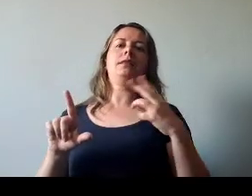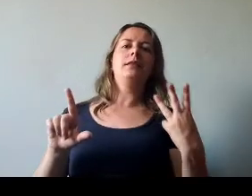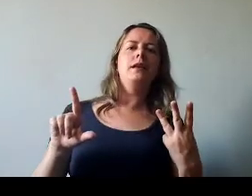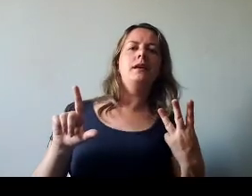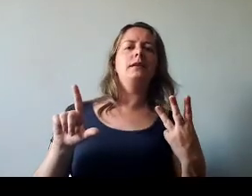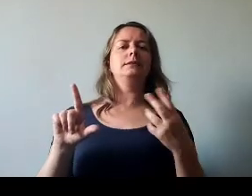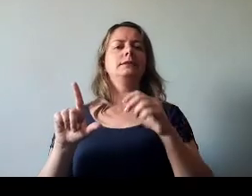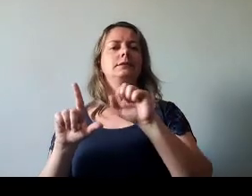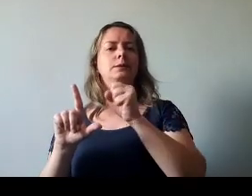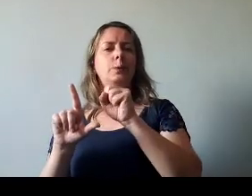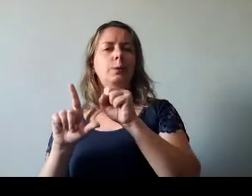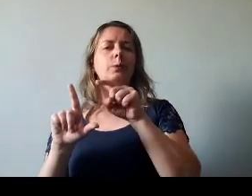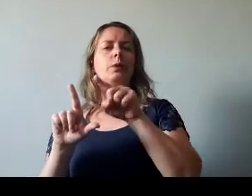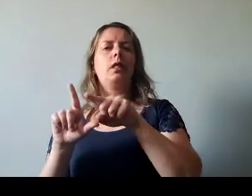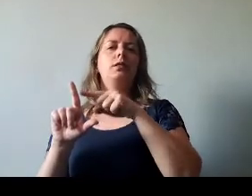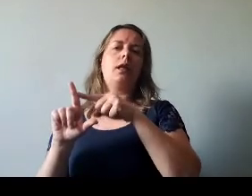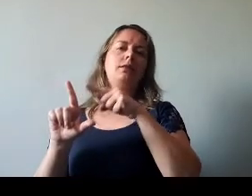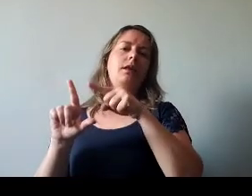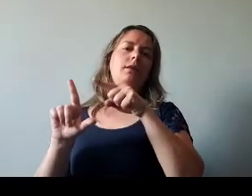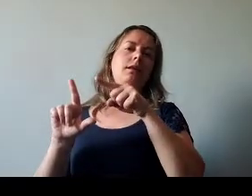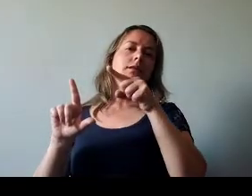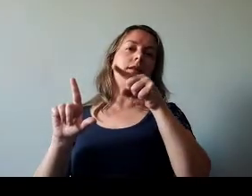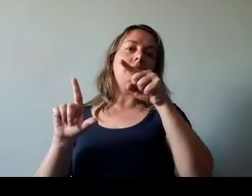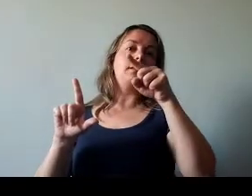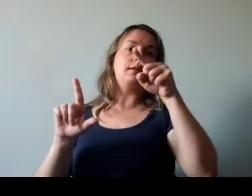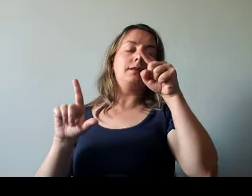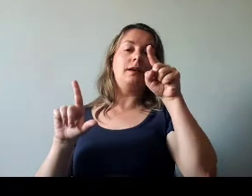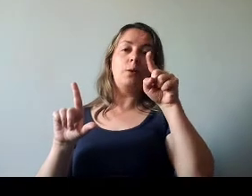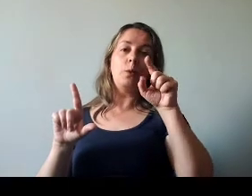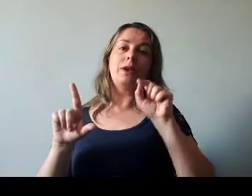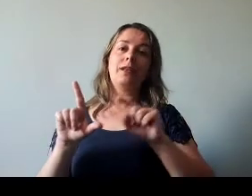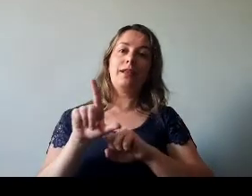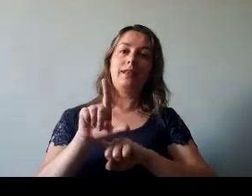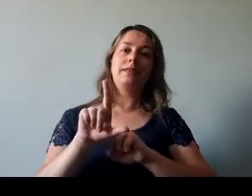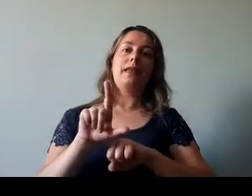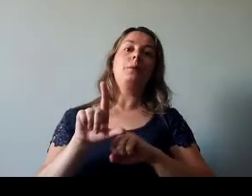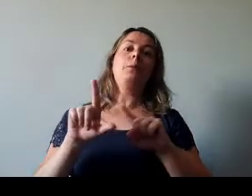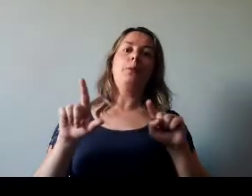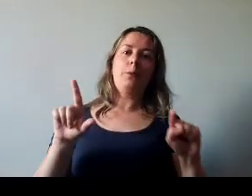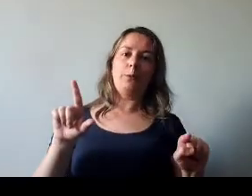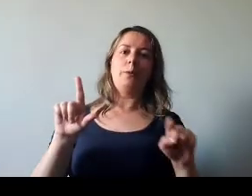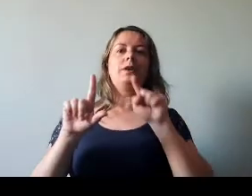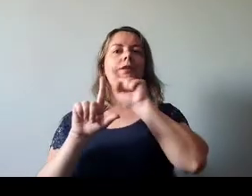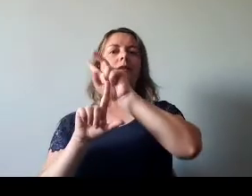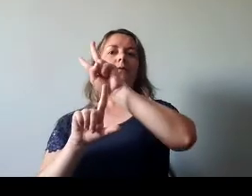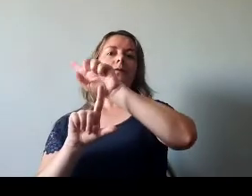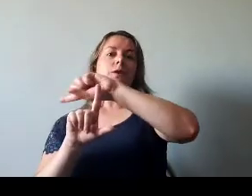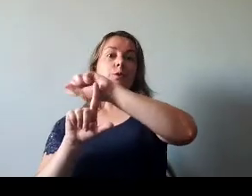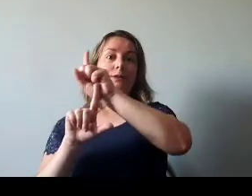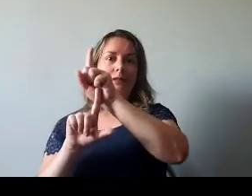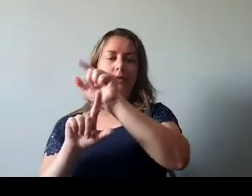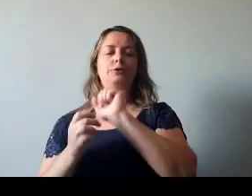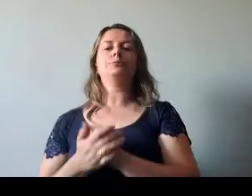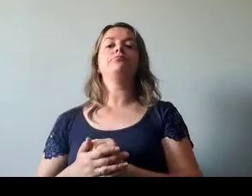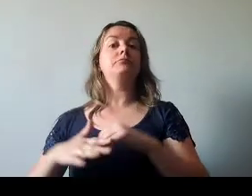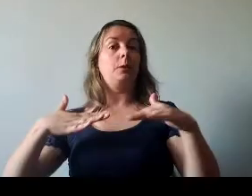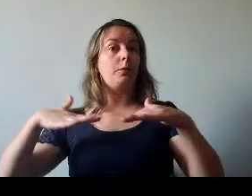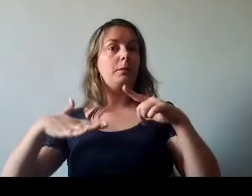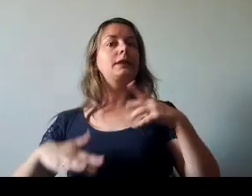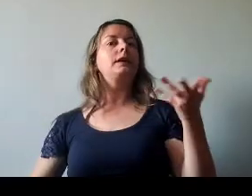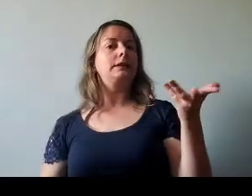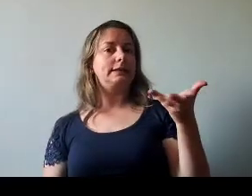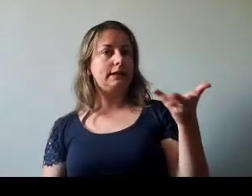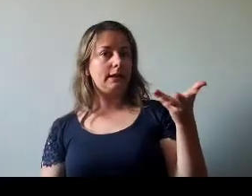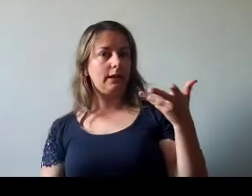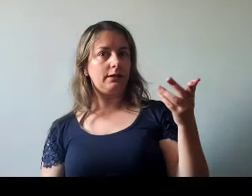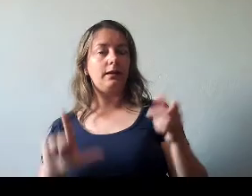6 segundos vai dar 23, então esse gráfico vai dar essa reta bonitinha aí. Como o movimento é acelerado, ficou uma reta inclinada